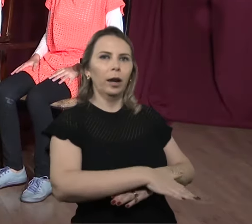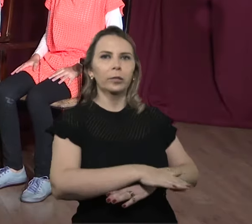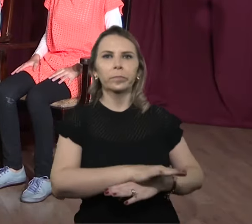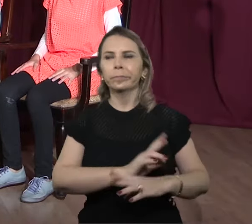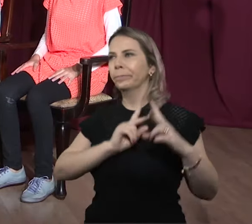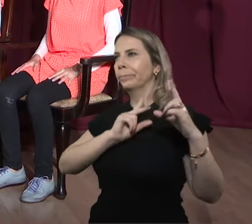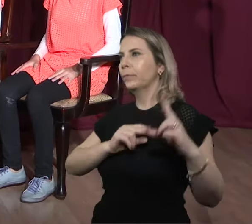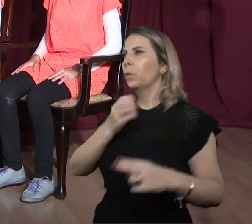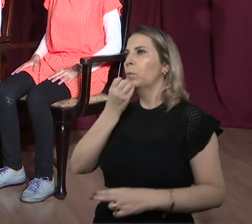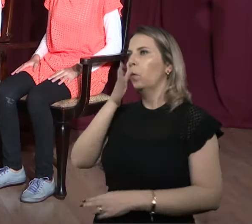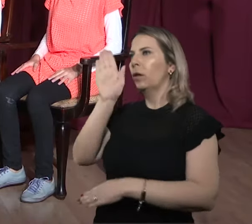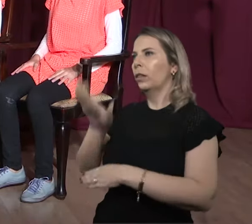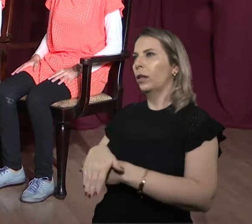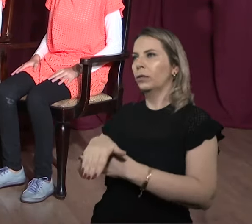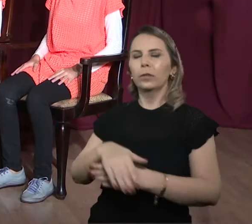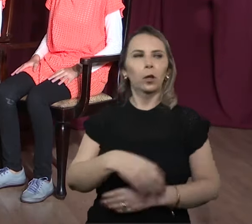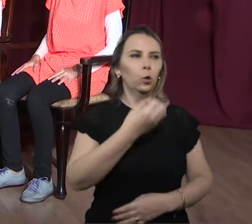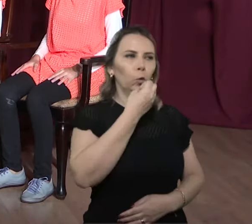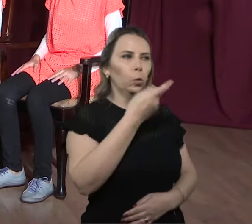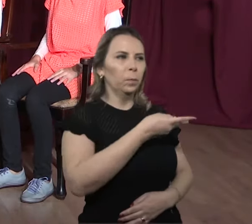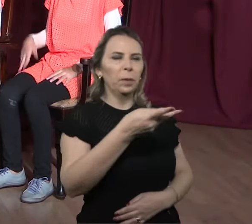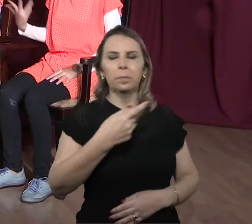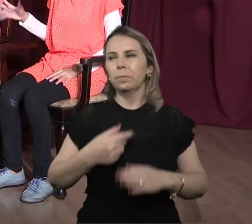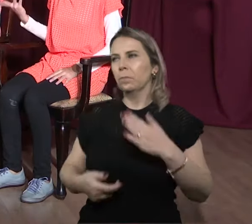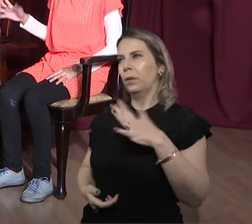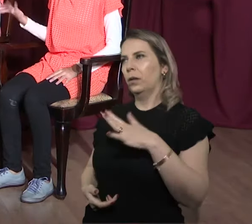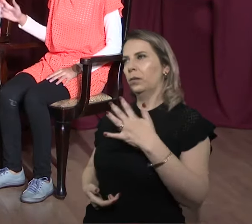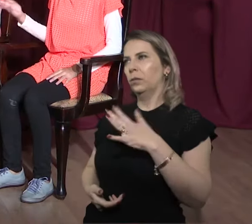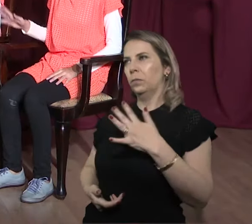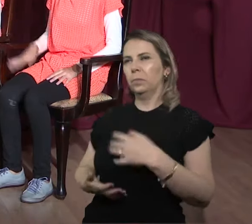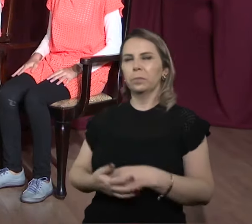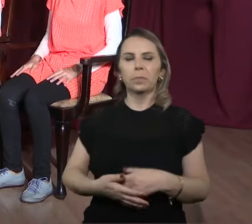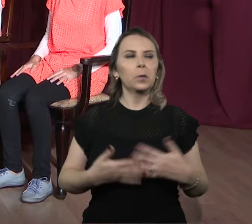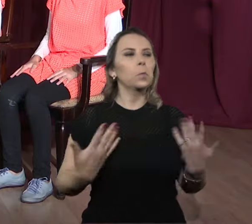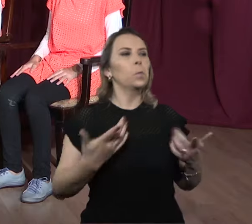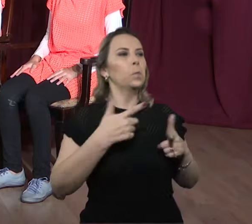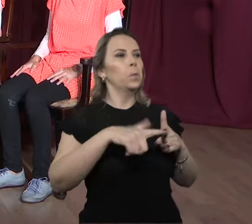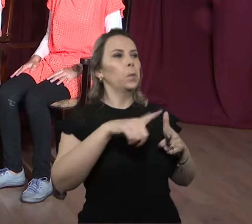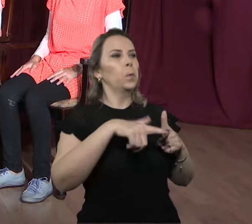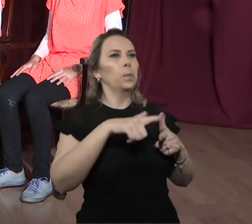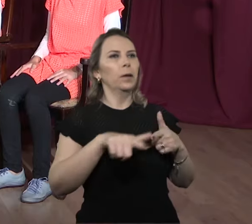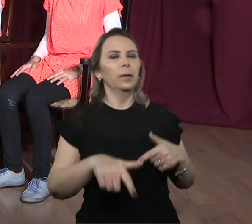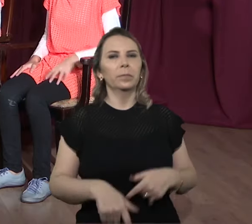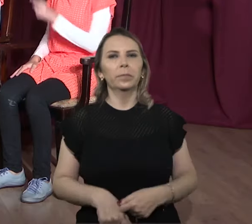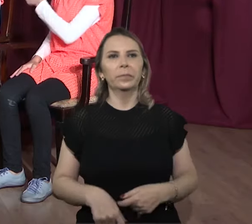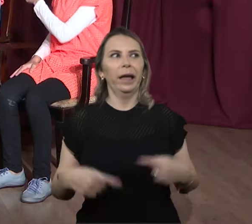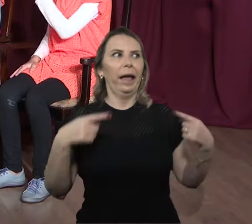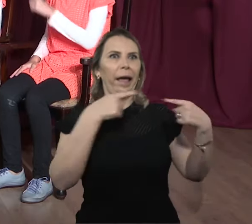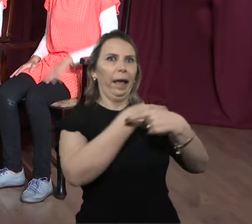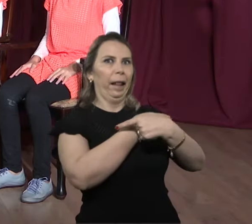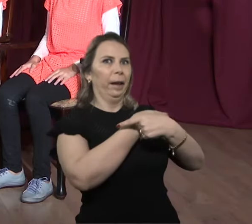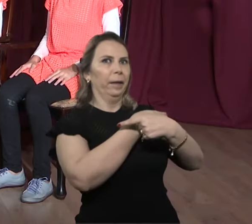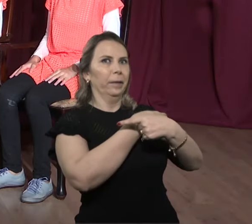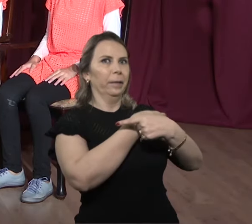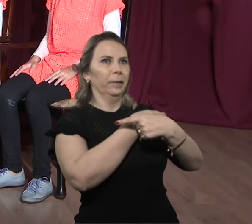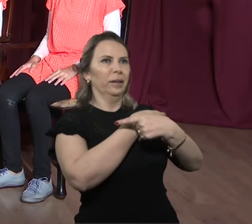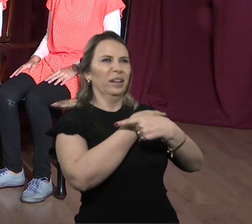Boa tarde. Boa tarde. Tudo bem com vocês? Mais ou menos. Qual o problema?